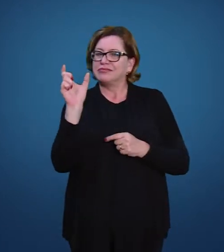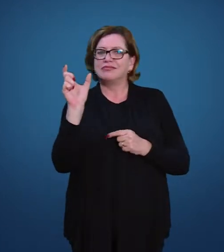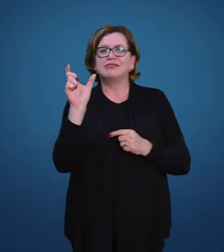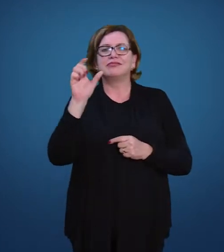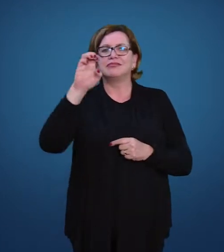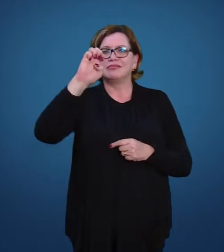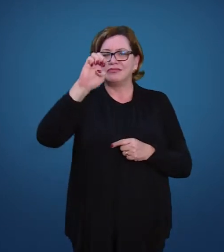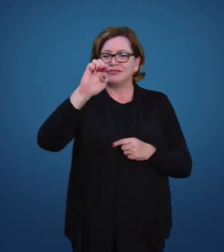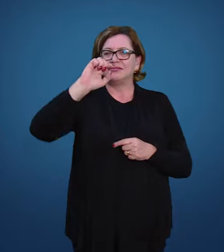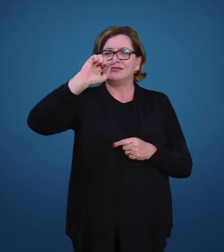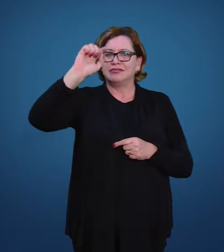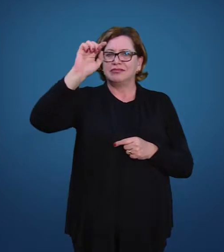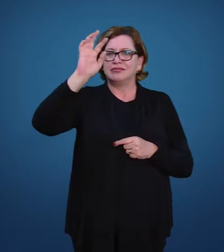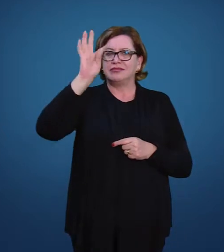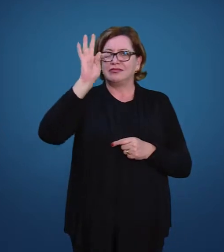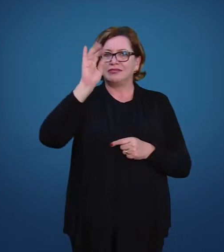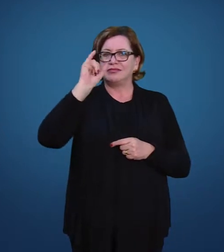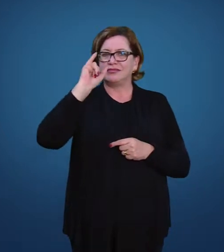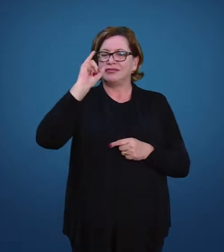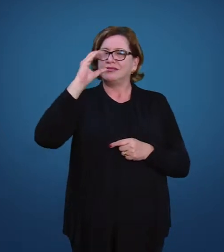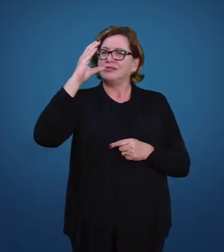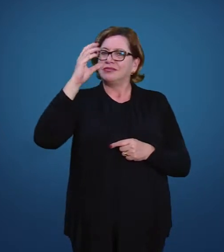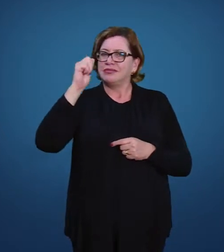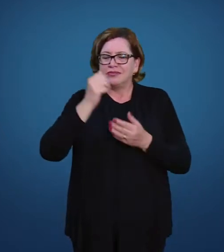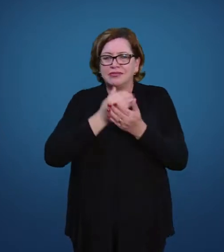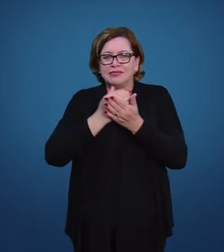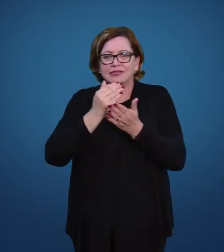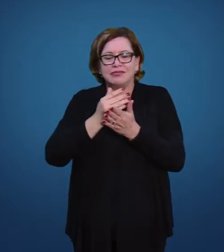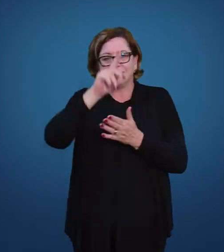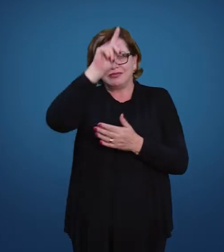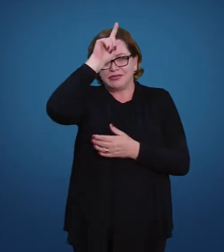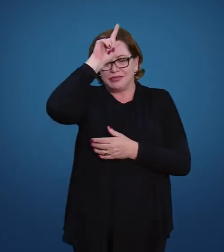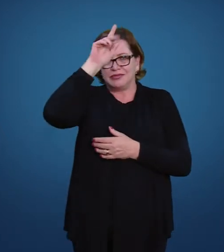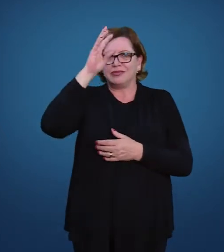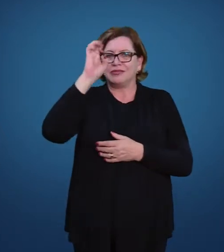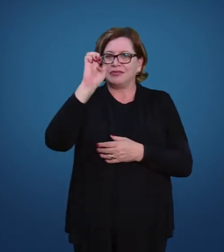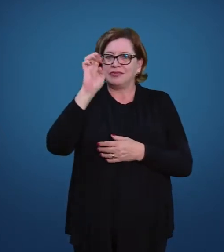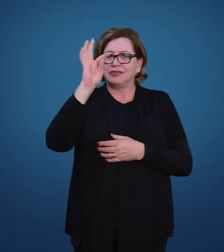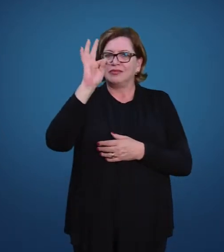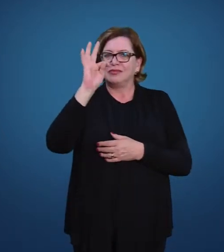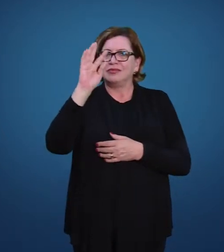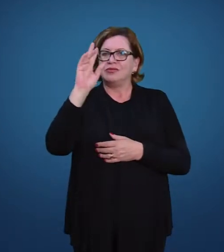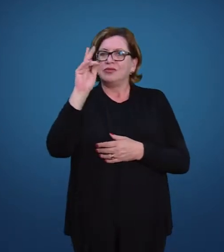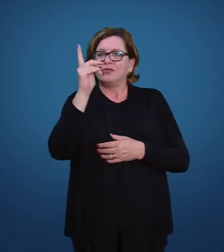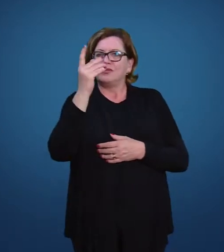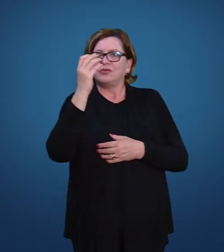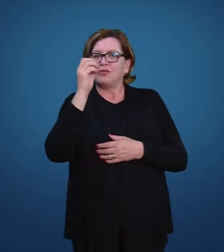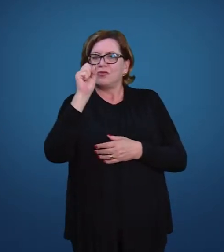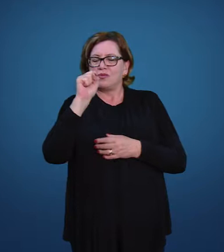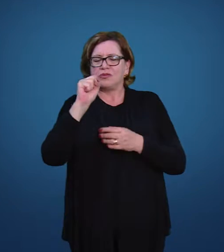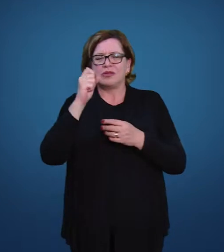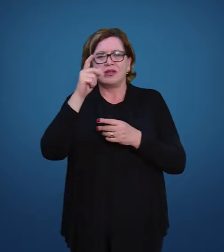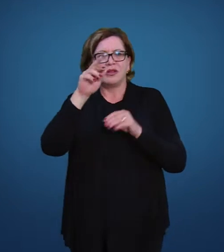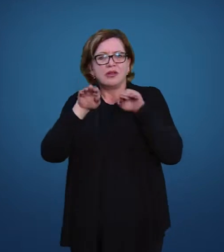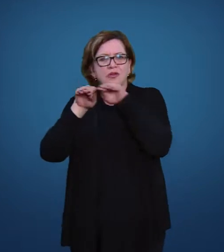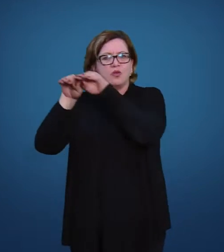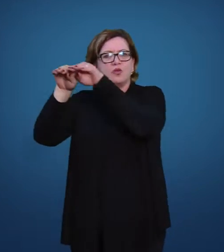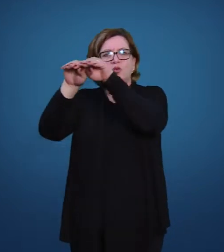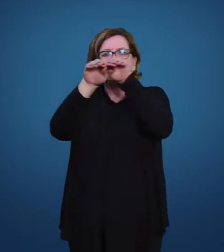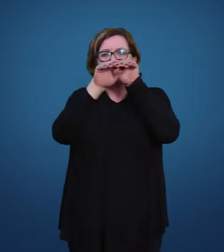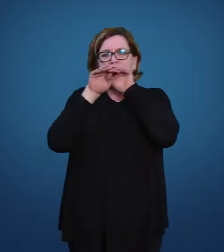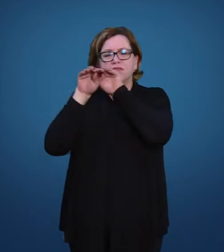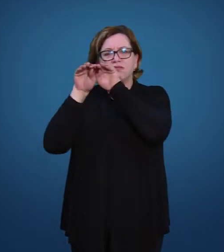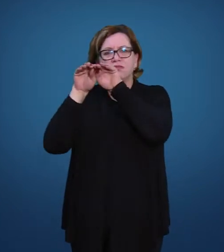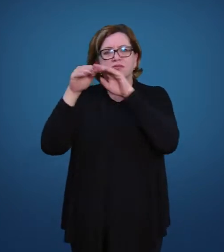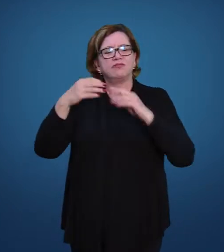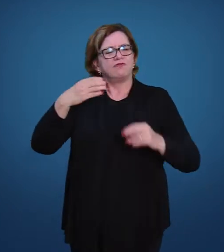provém do grego ethos, que é aquilo que é comum a todos. Então, uma postura ética